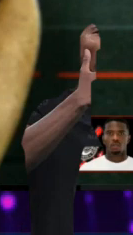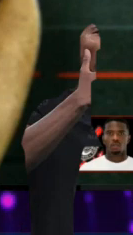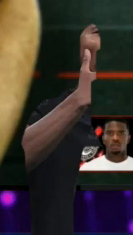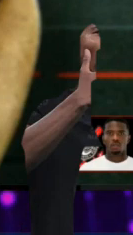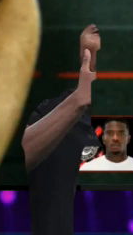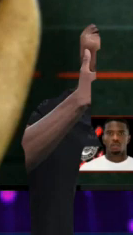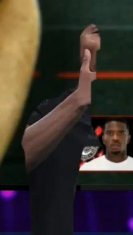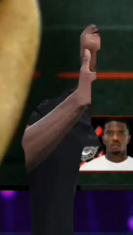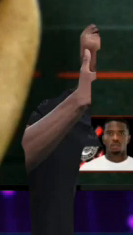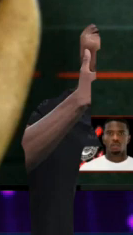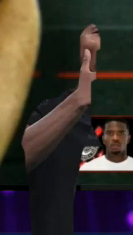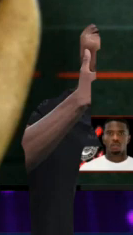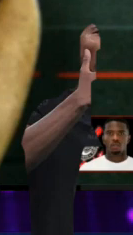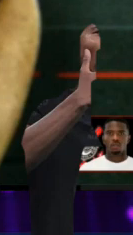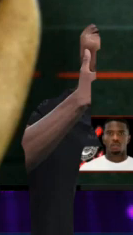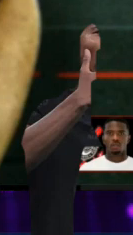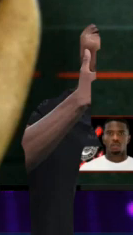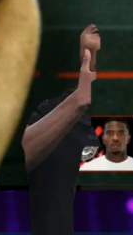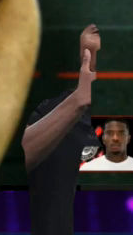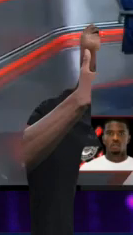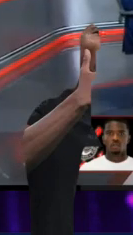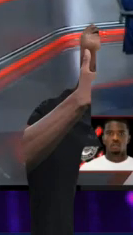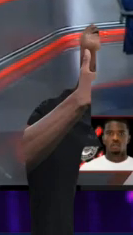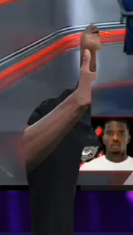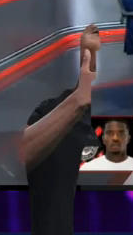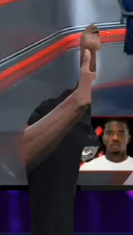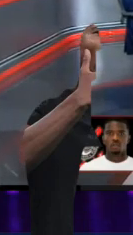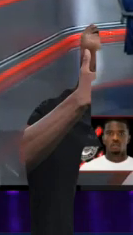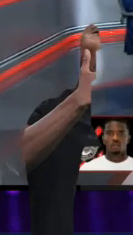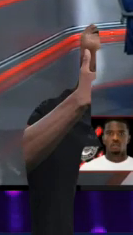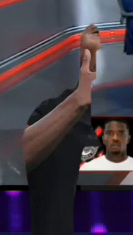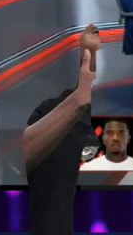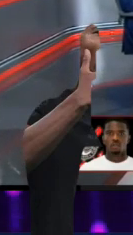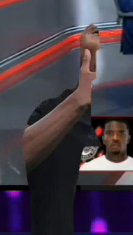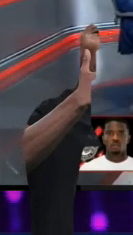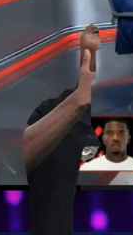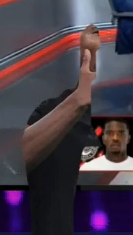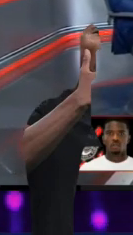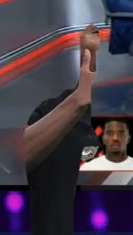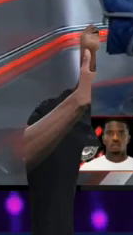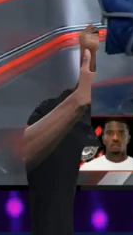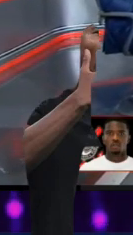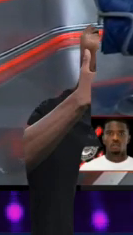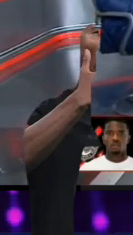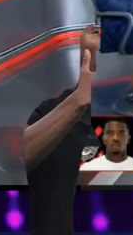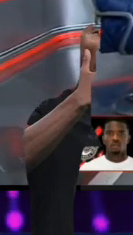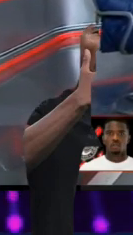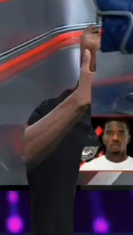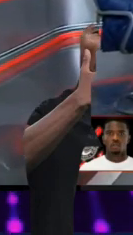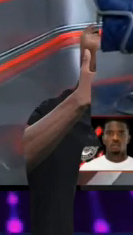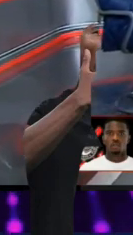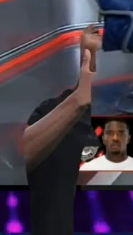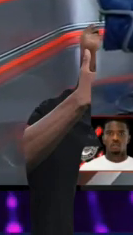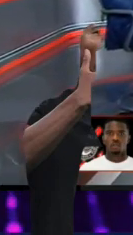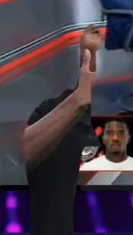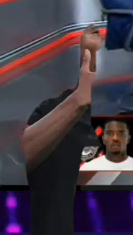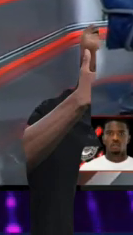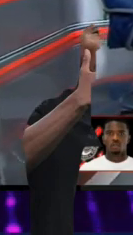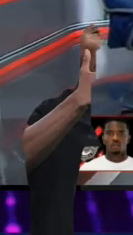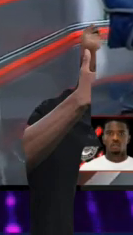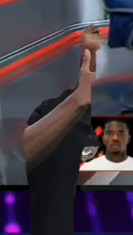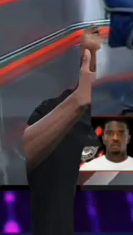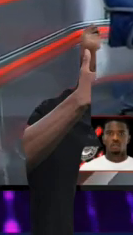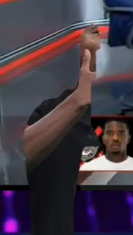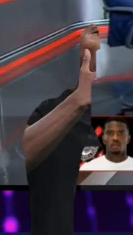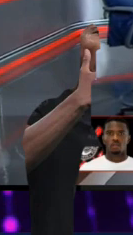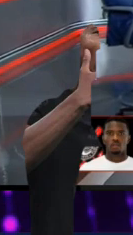os outros todos atacantes aí. Que engraçado isso, né? Enfim, então talvez assim, ele quisesse só ter lido e deu a infelicidade de abrir logo um comentário